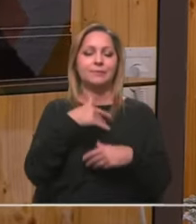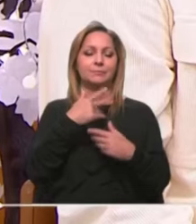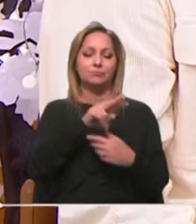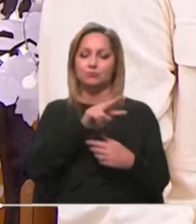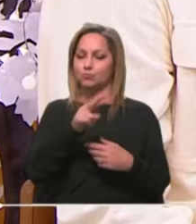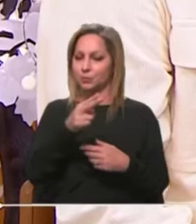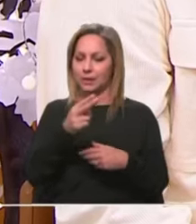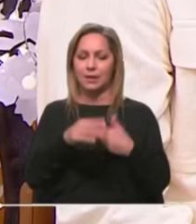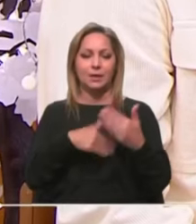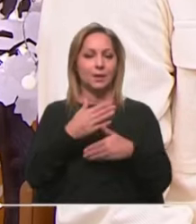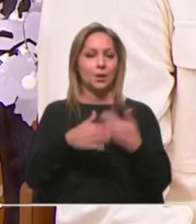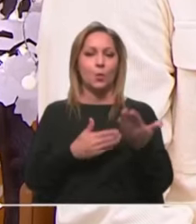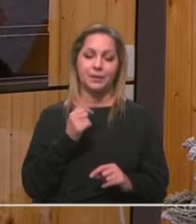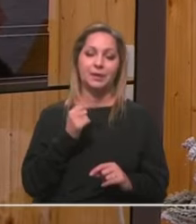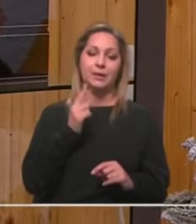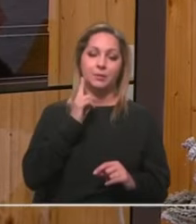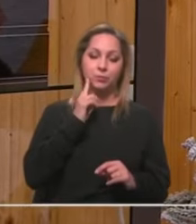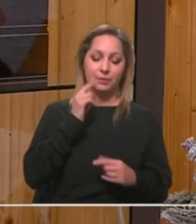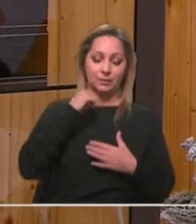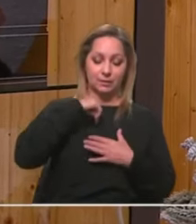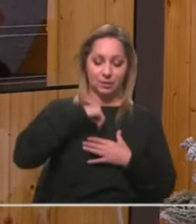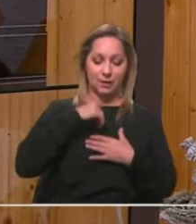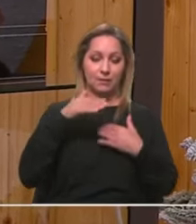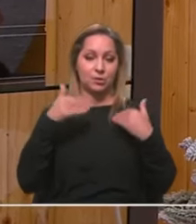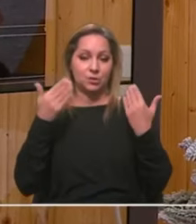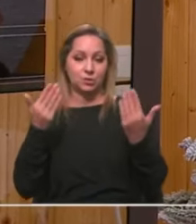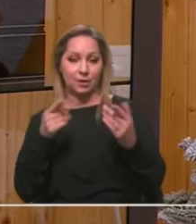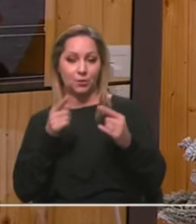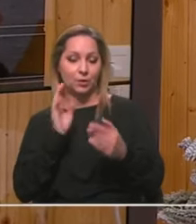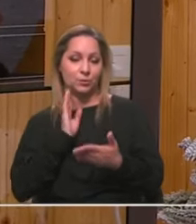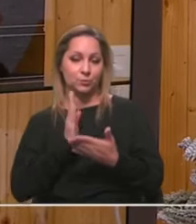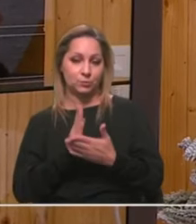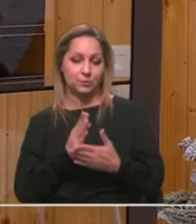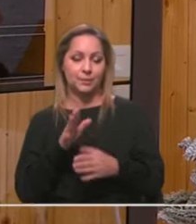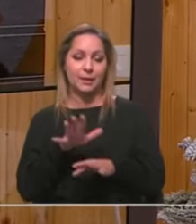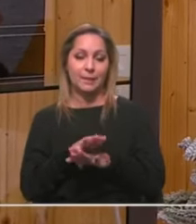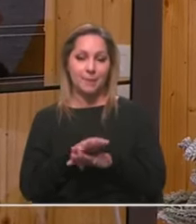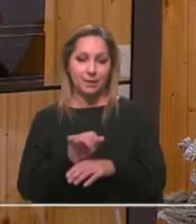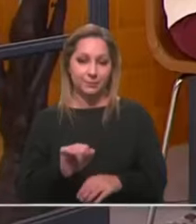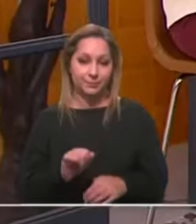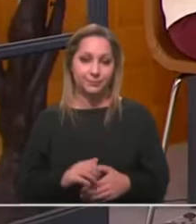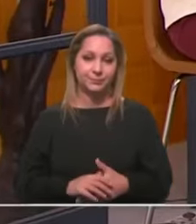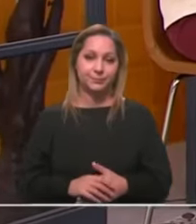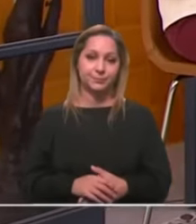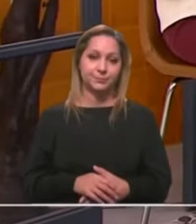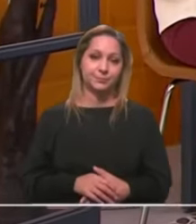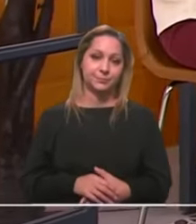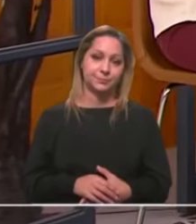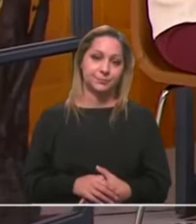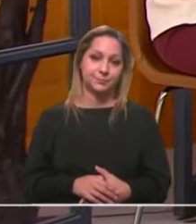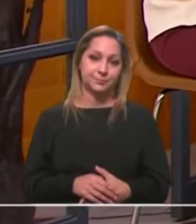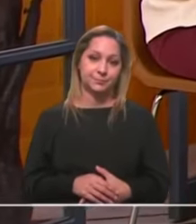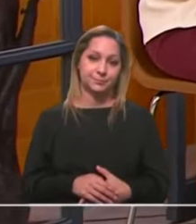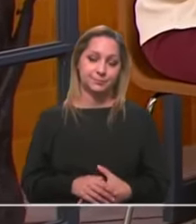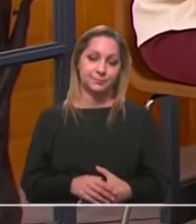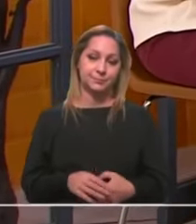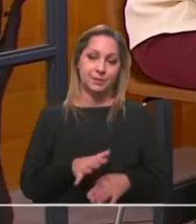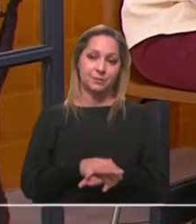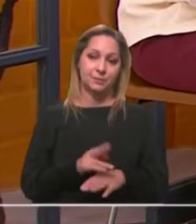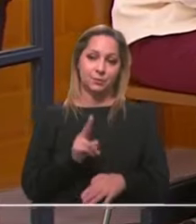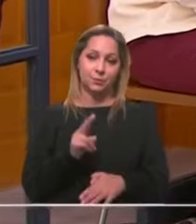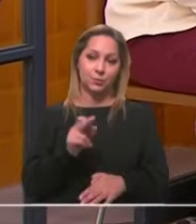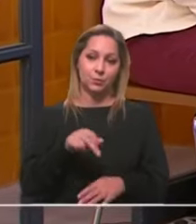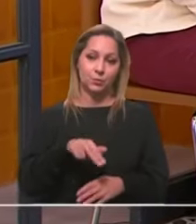vai continuar aqui para o próximo ano. E agora vamos aqui para o último signo. Peixes. Então, peixes tem aqui Urano